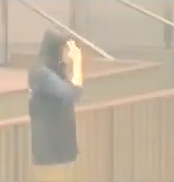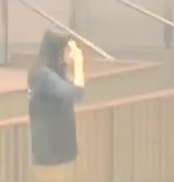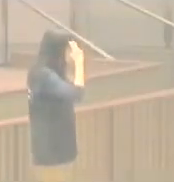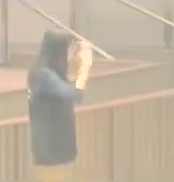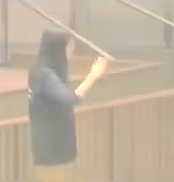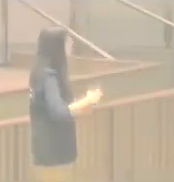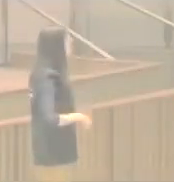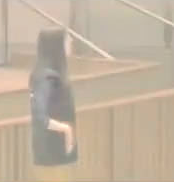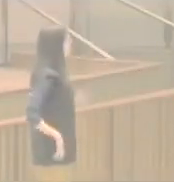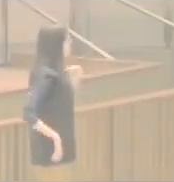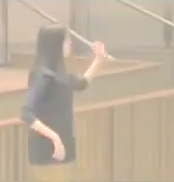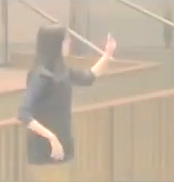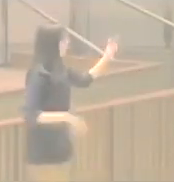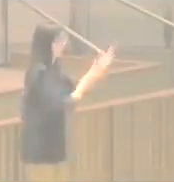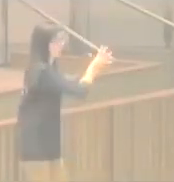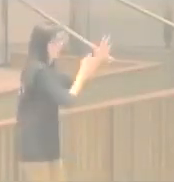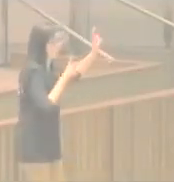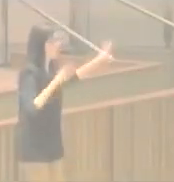vou fazer isso aqui.